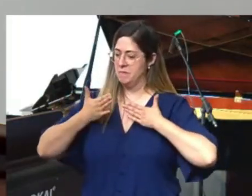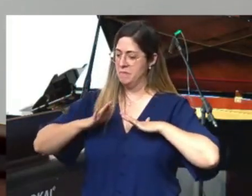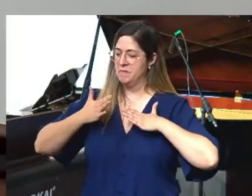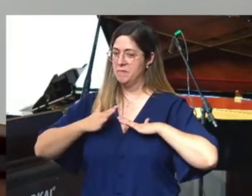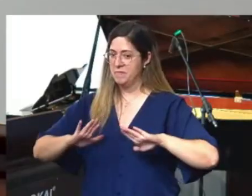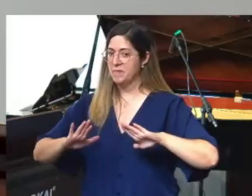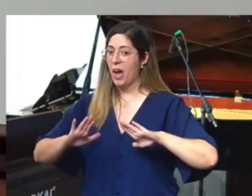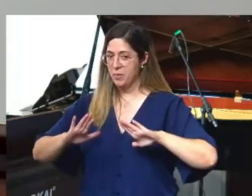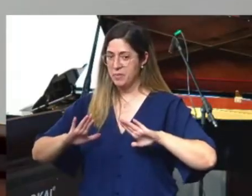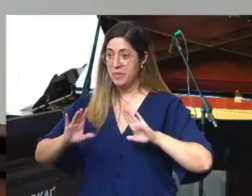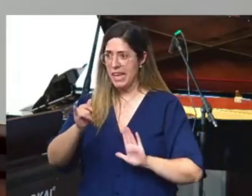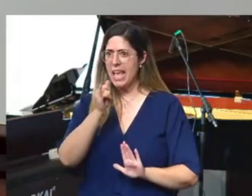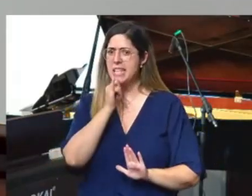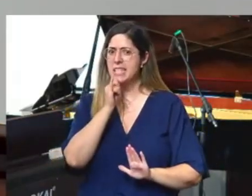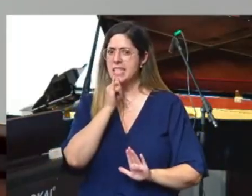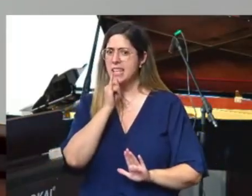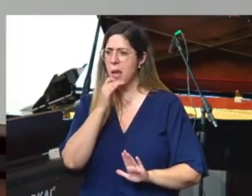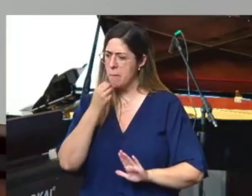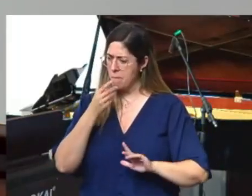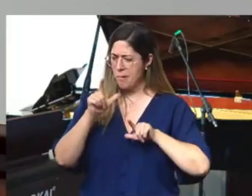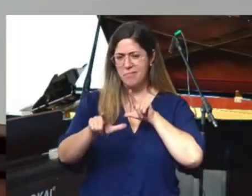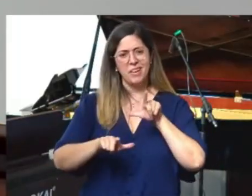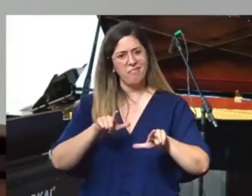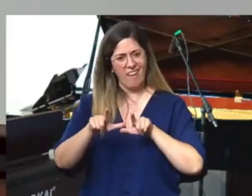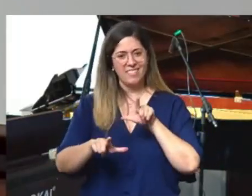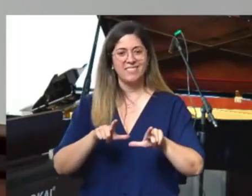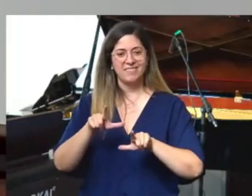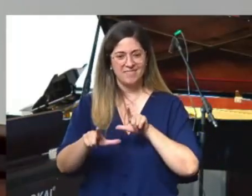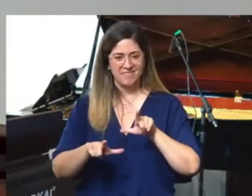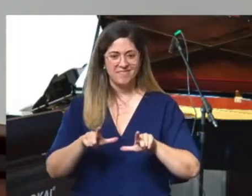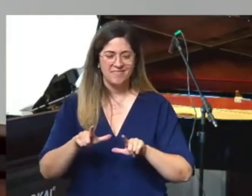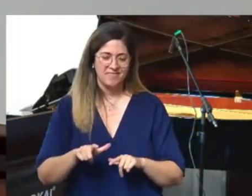Seja você mesmo um exemplo de boas obras.